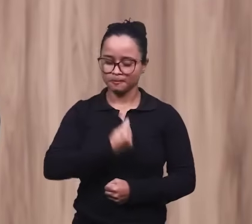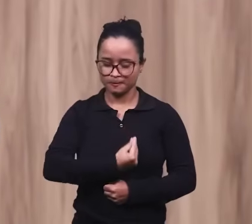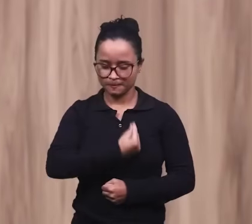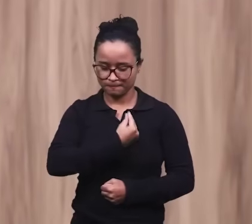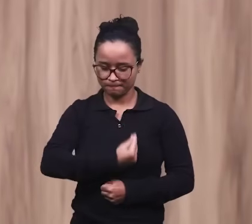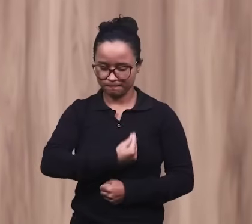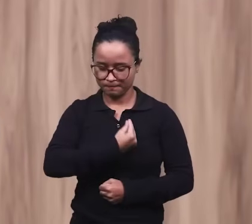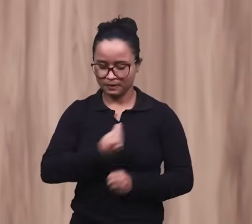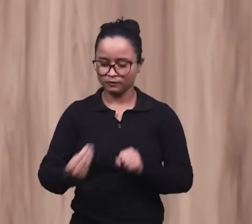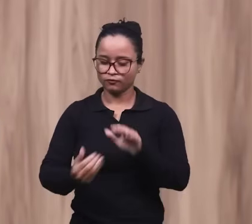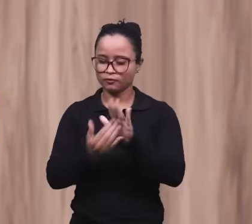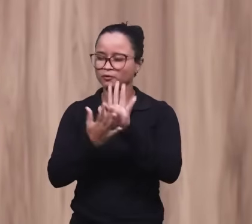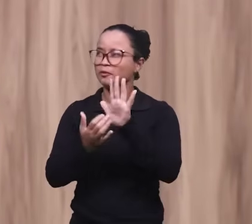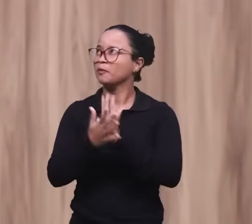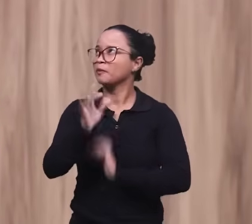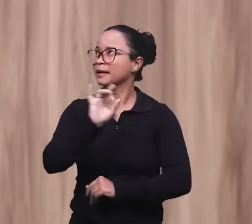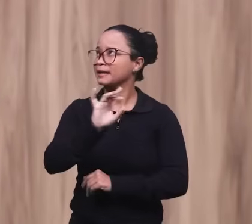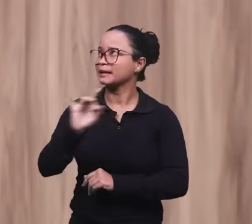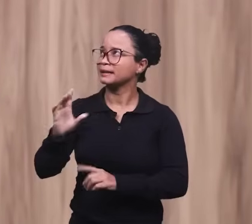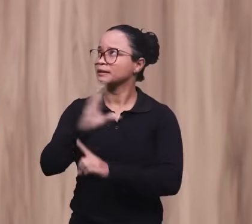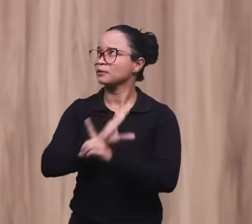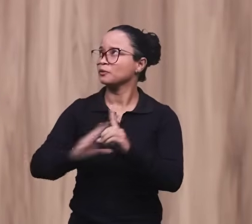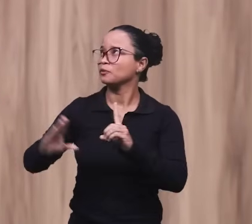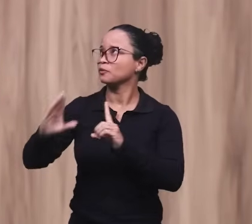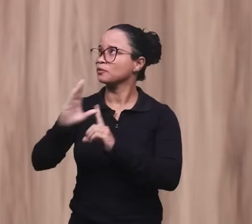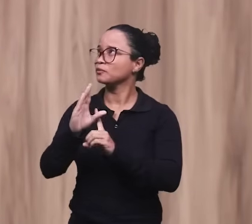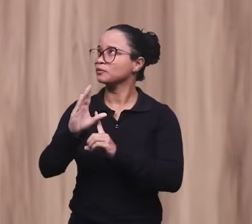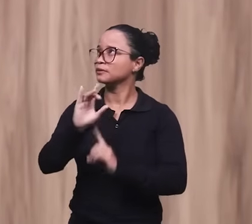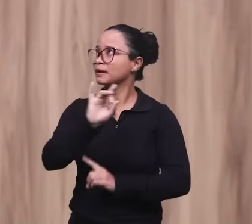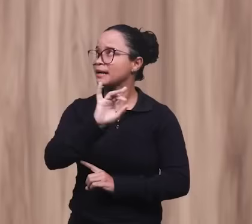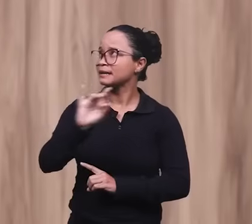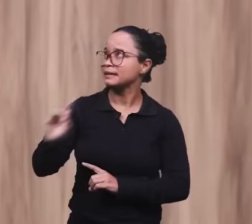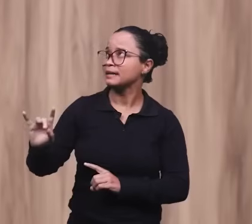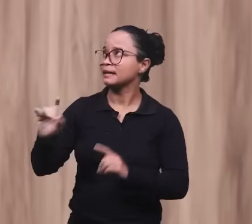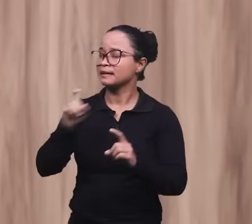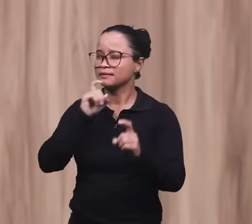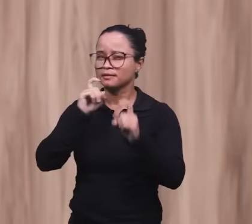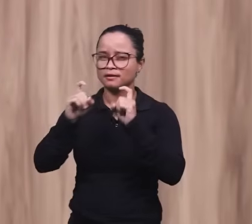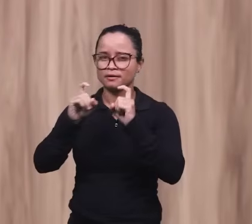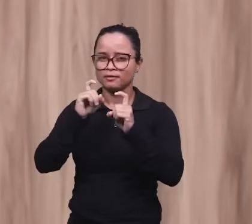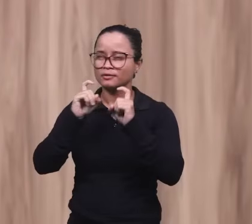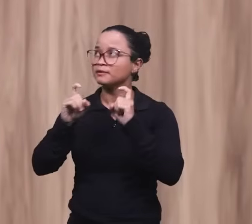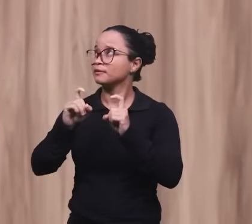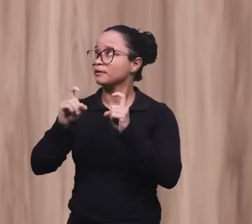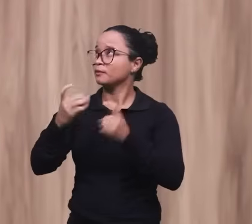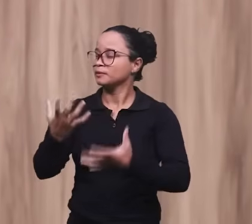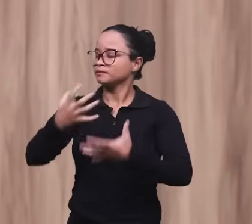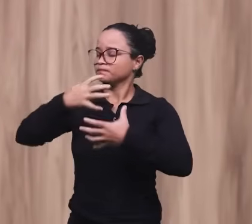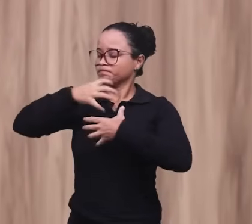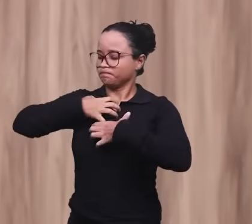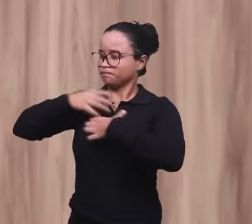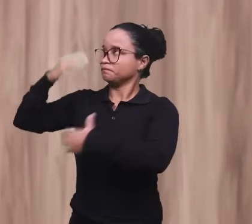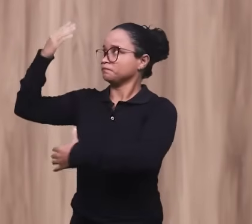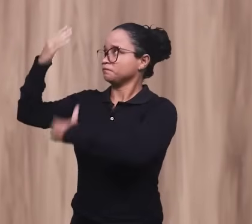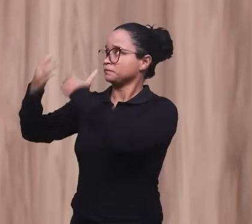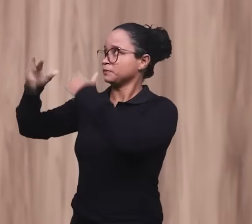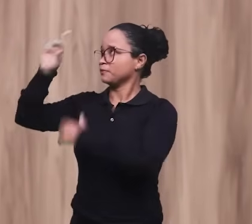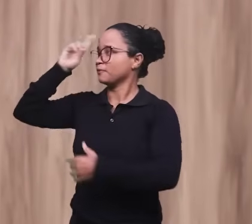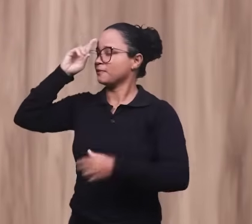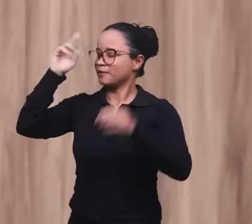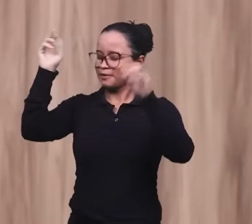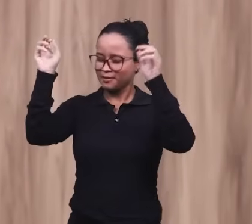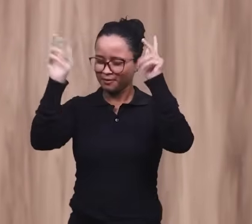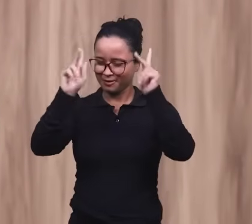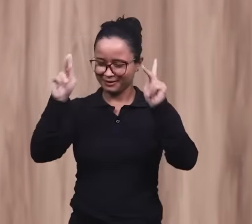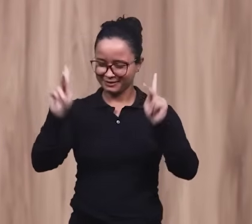louvamos porque em cada culto, em cada reunião, nós podemos sentir a Tua presença, a paz, a alegria